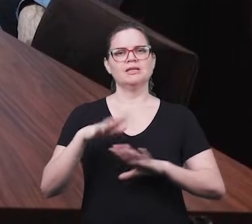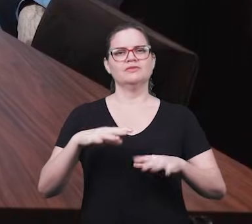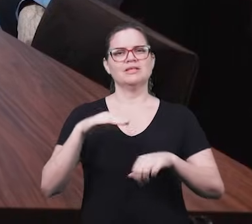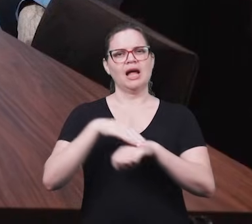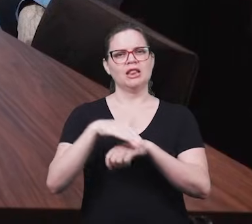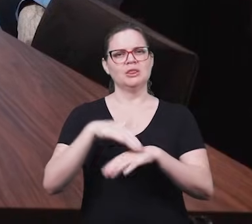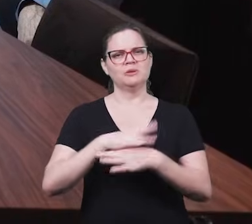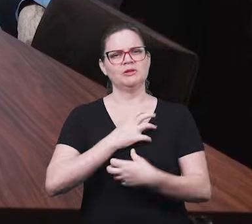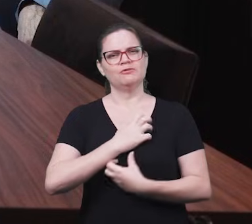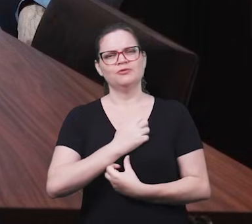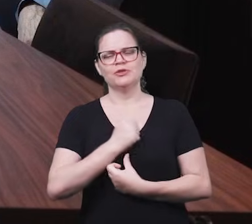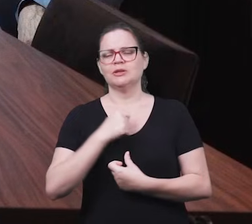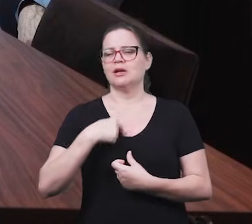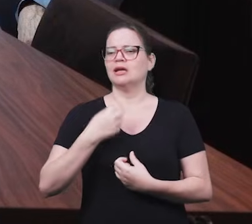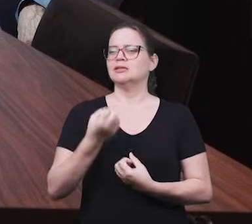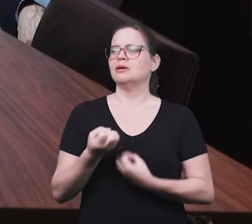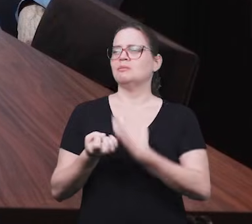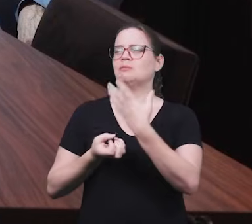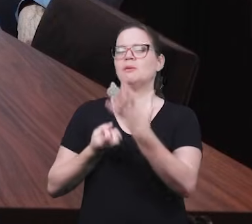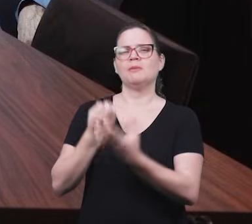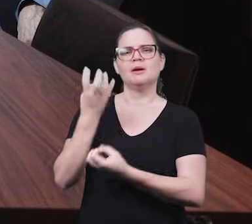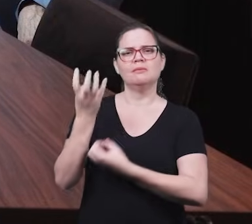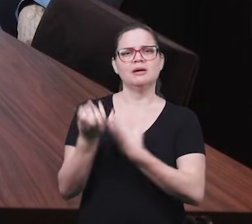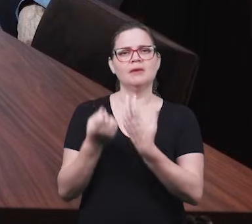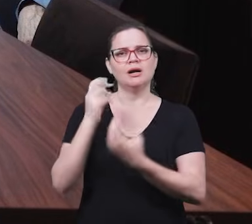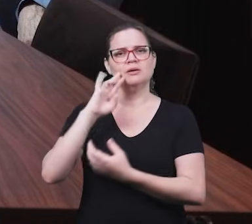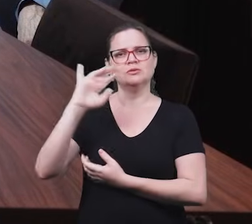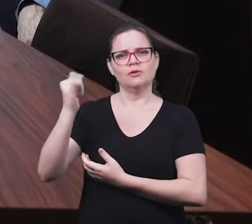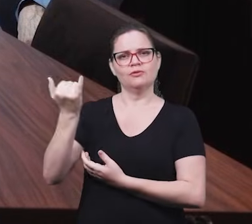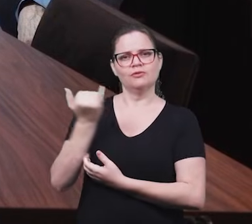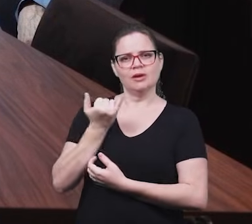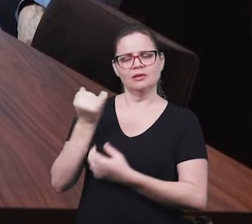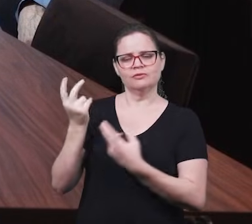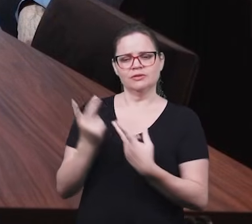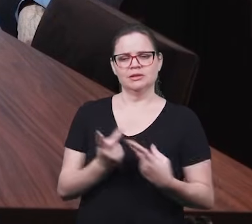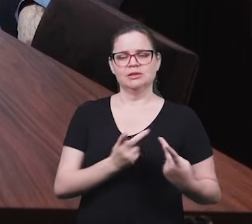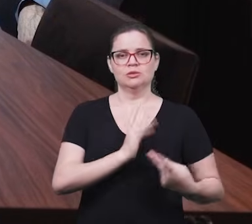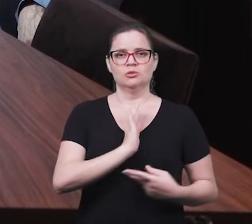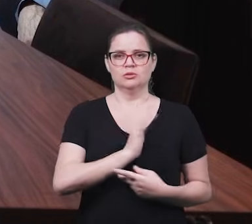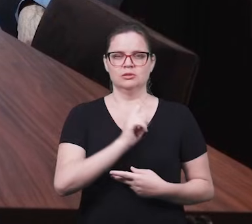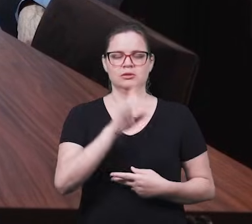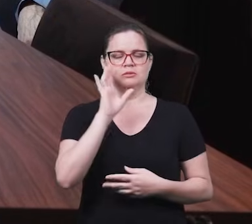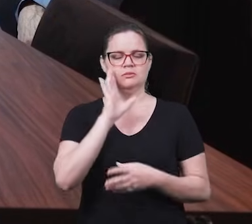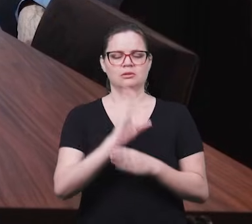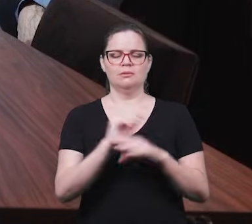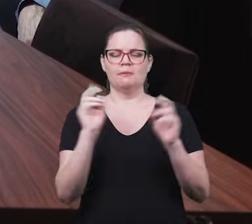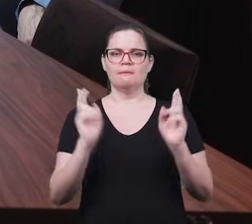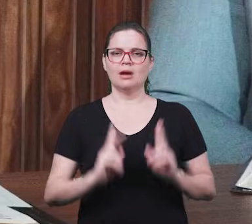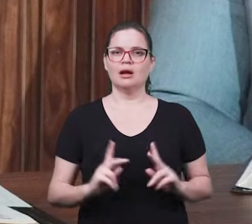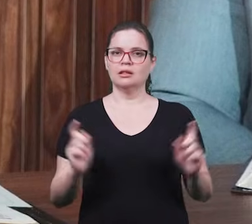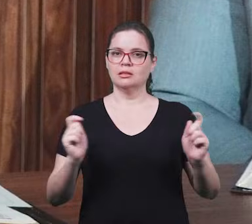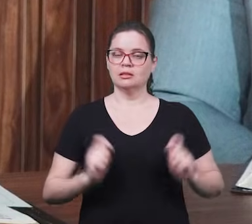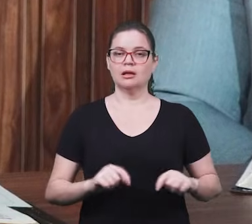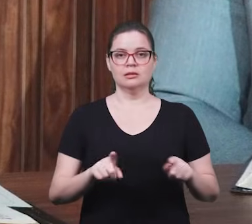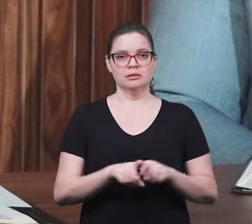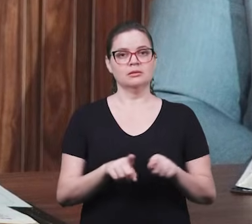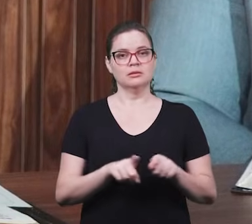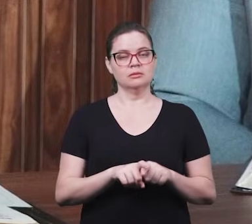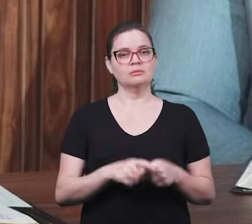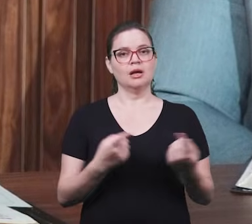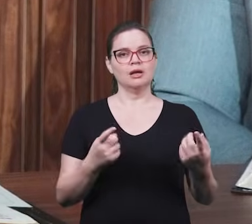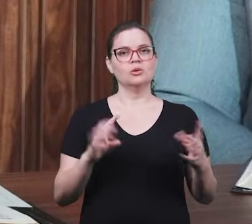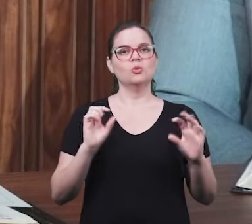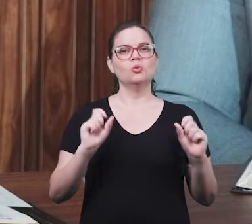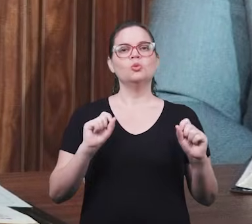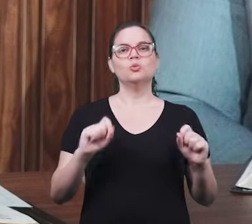noite em aflição, coloca diante do Senhor, e isso te dá uma palavra, visita o seu coração e você vai em paz, ou até com uma